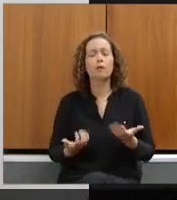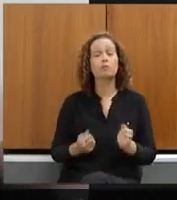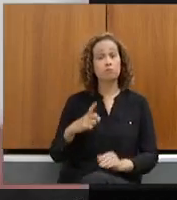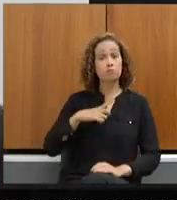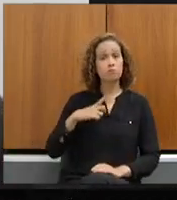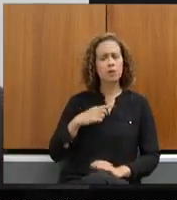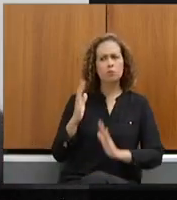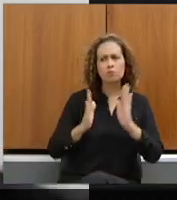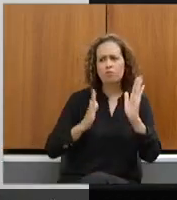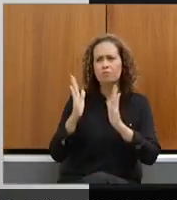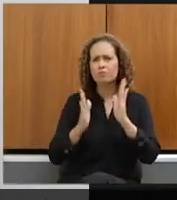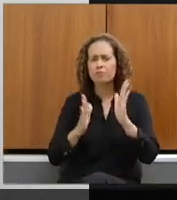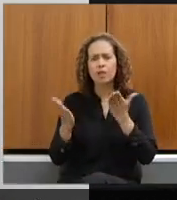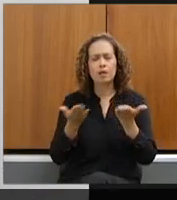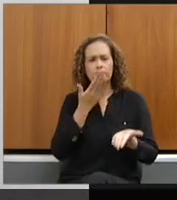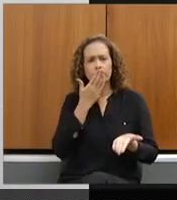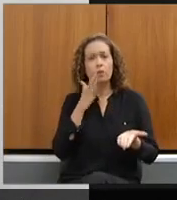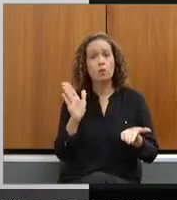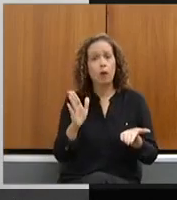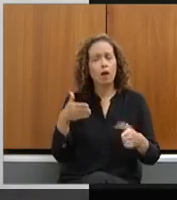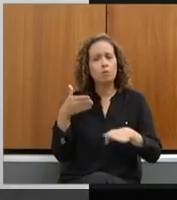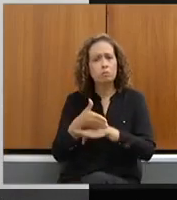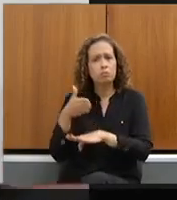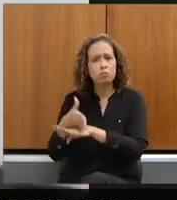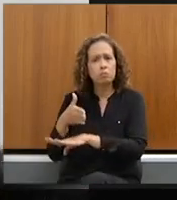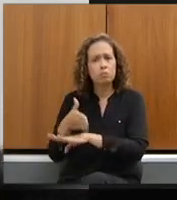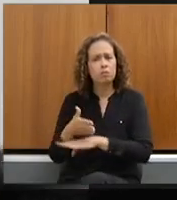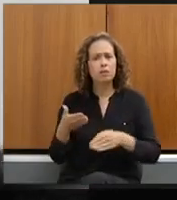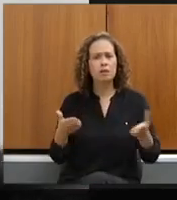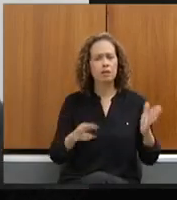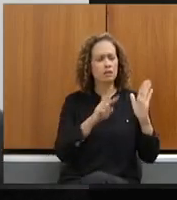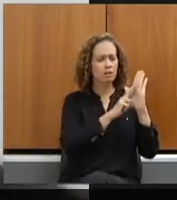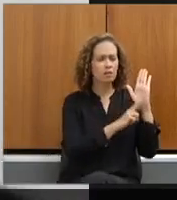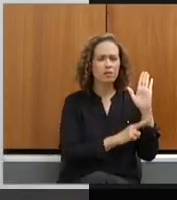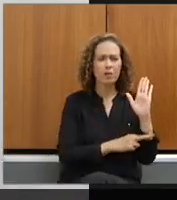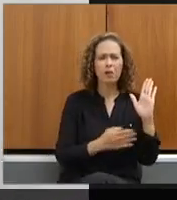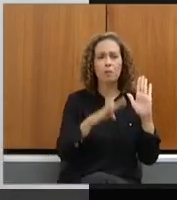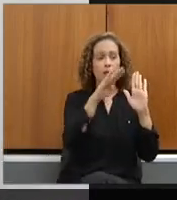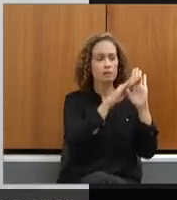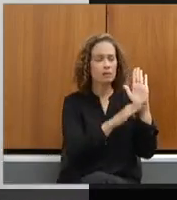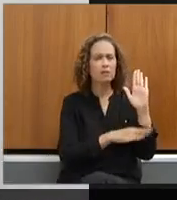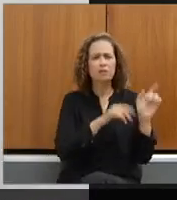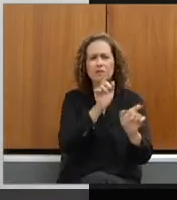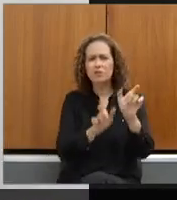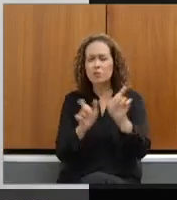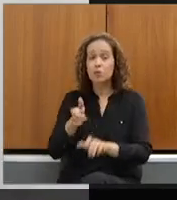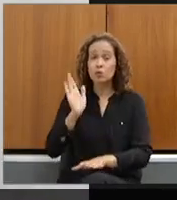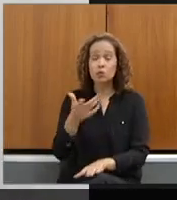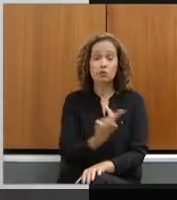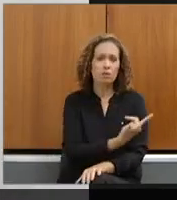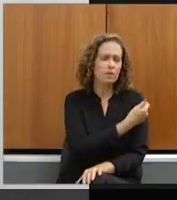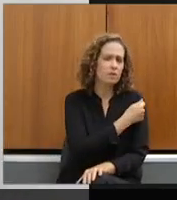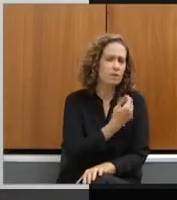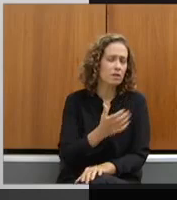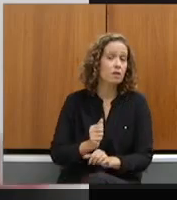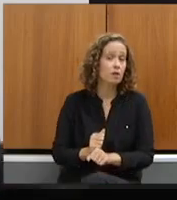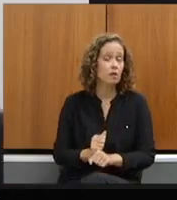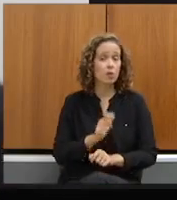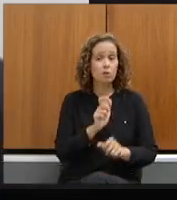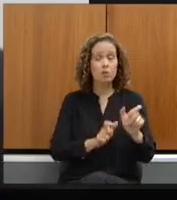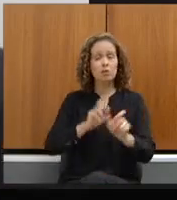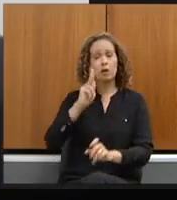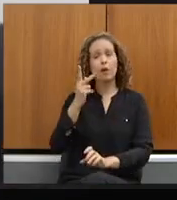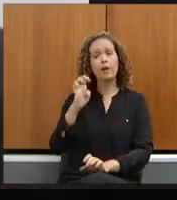um prazo em que nós poderíamos ter acesso a esses critérios essas listas de pessoas que já foram vacinadas o pessoal da Hemominas